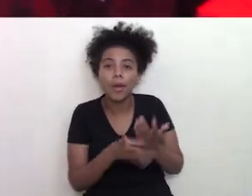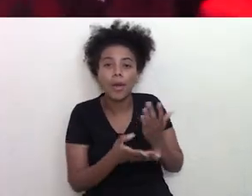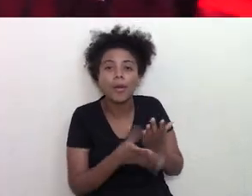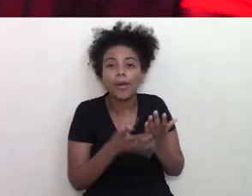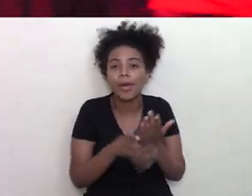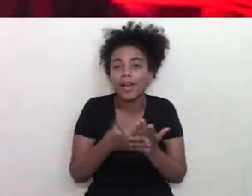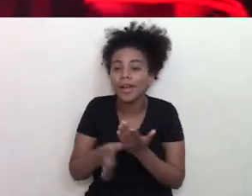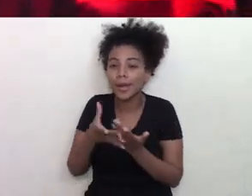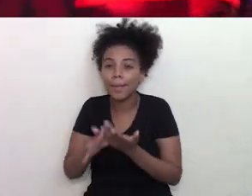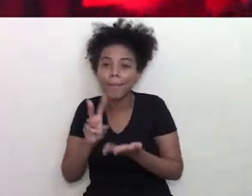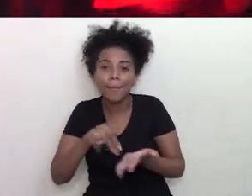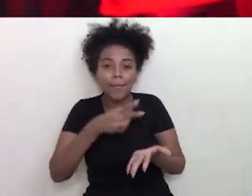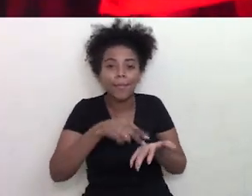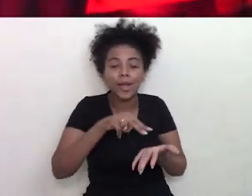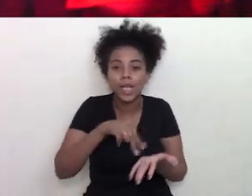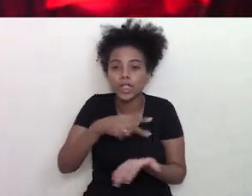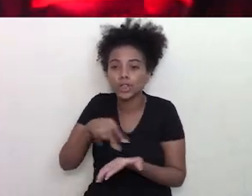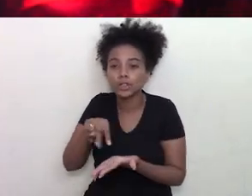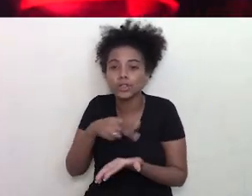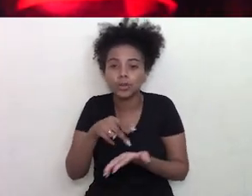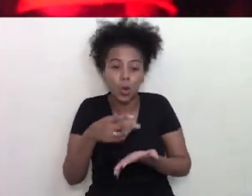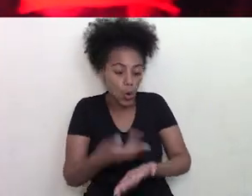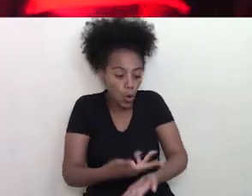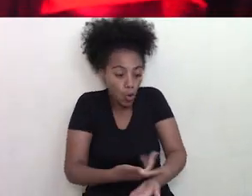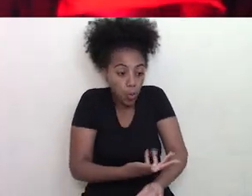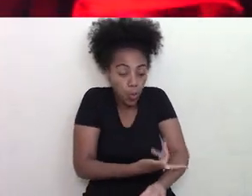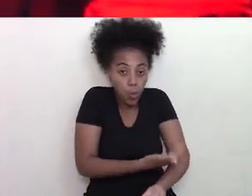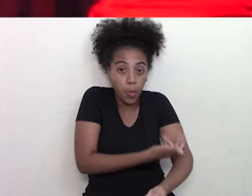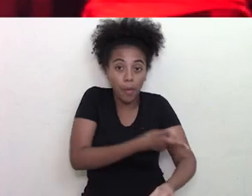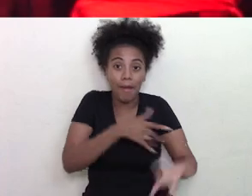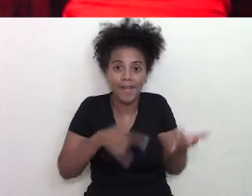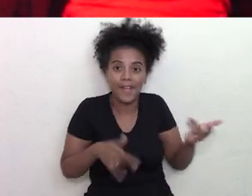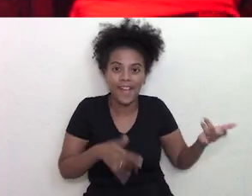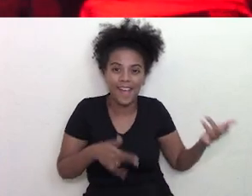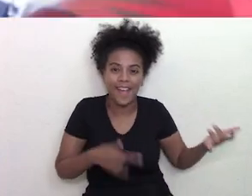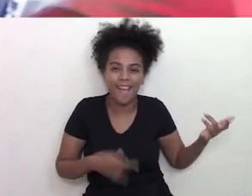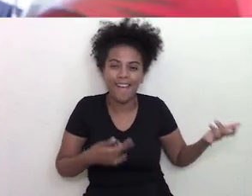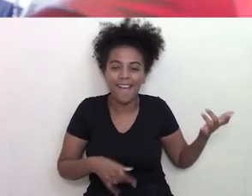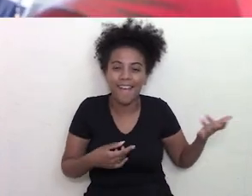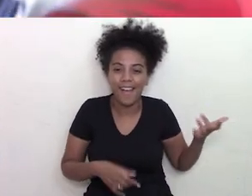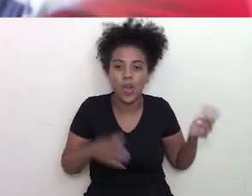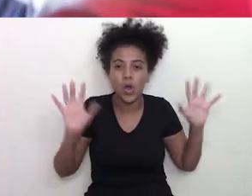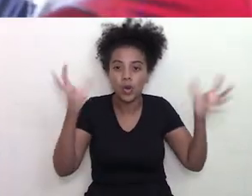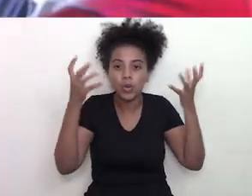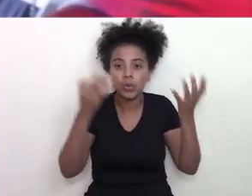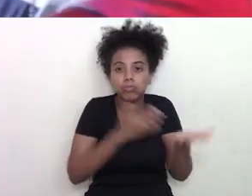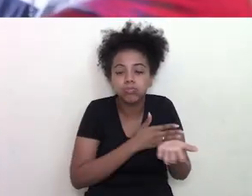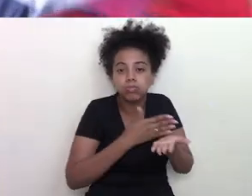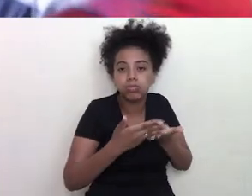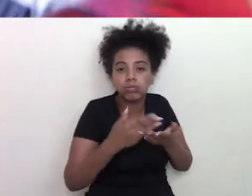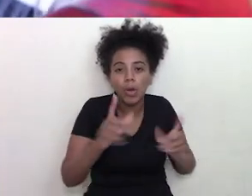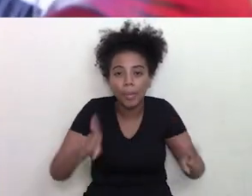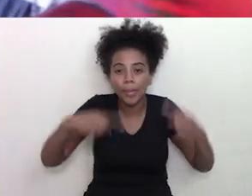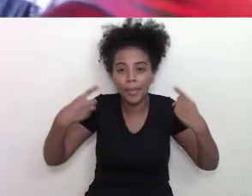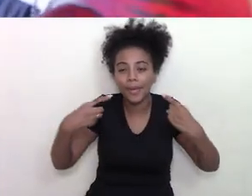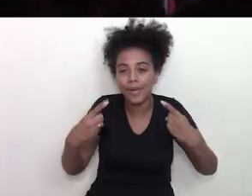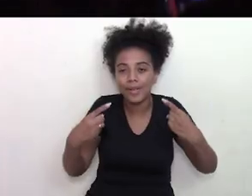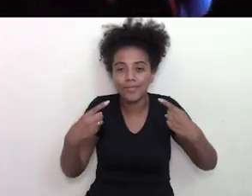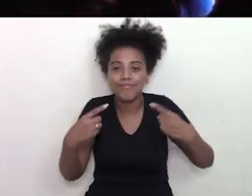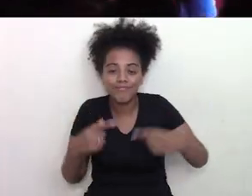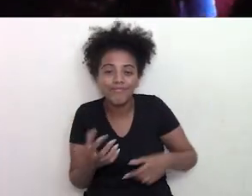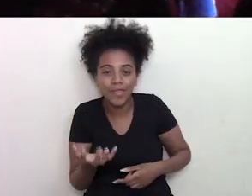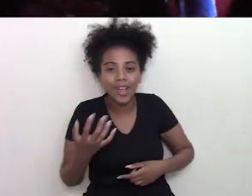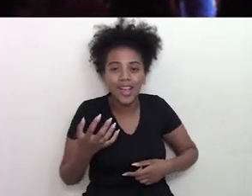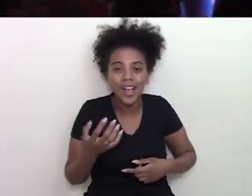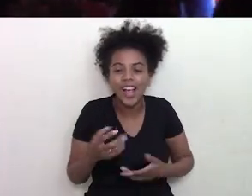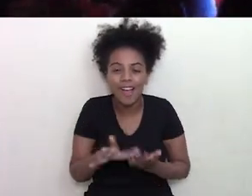você dançar. Meu swing provoca arrepio. Pegue no cavaco, o show vai começar. Se você aceitar o desafio, eu vou